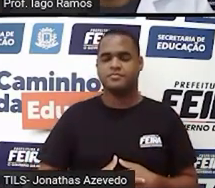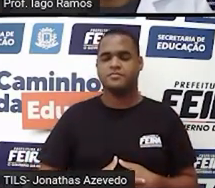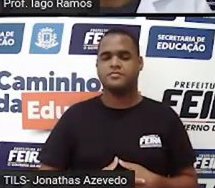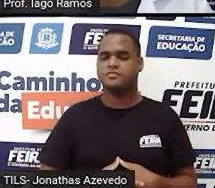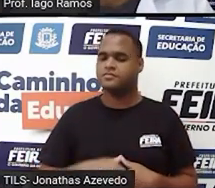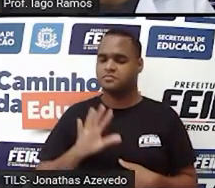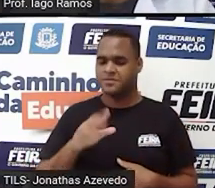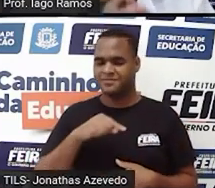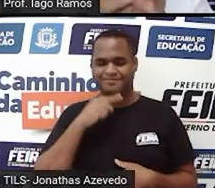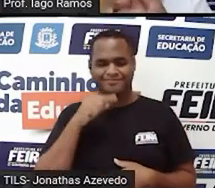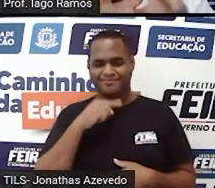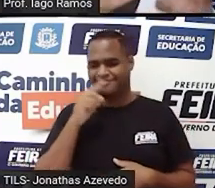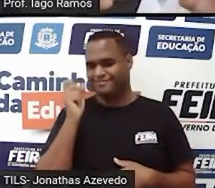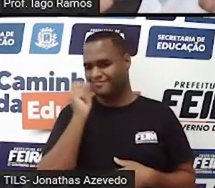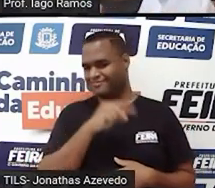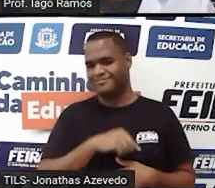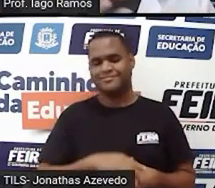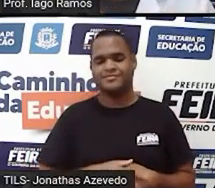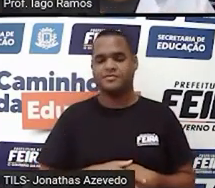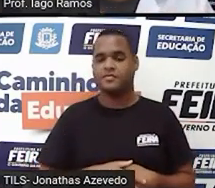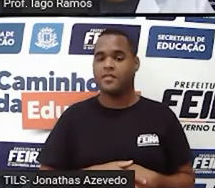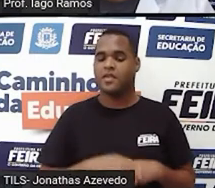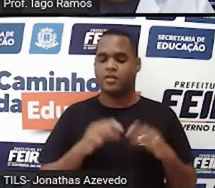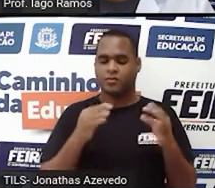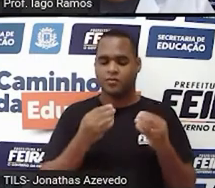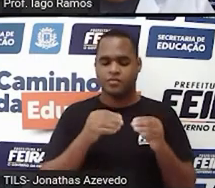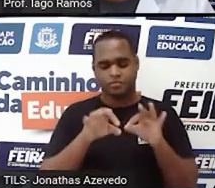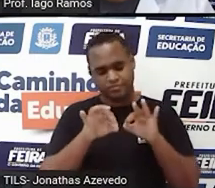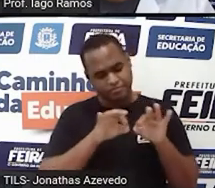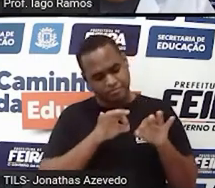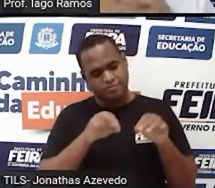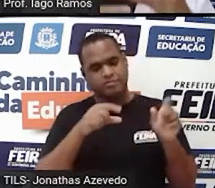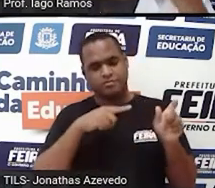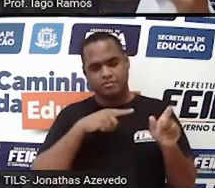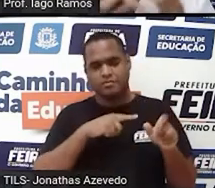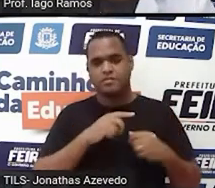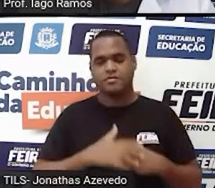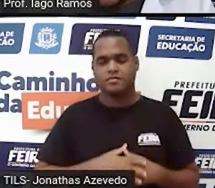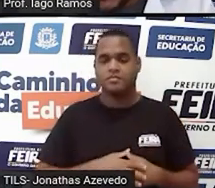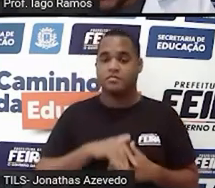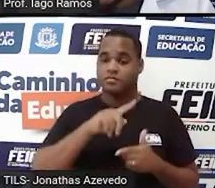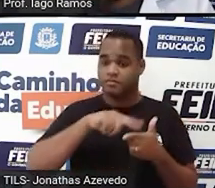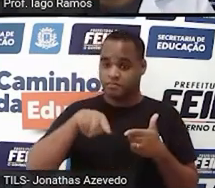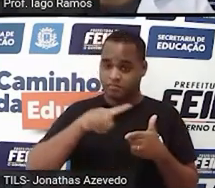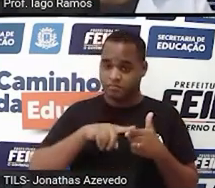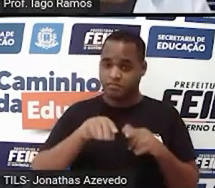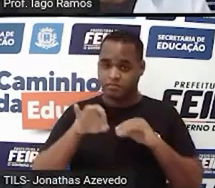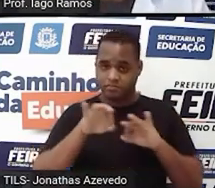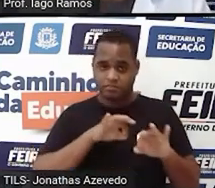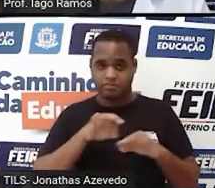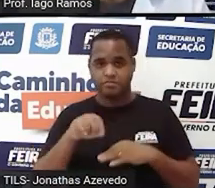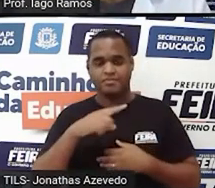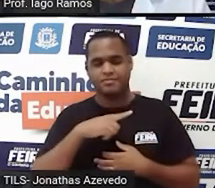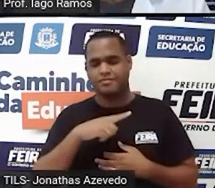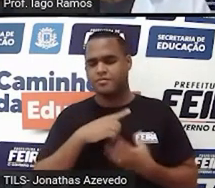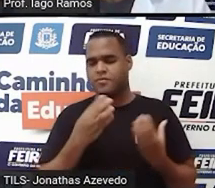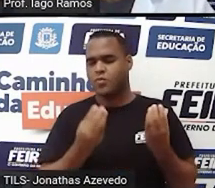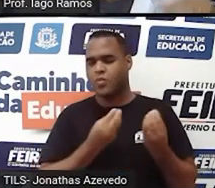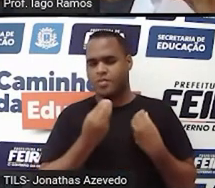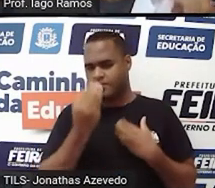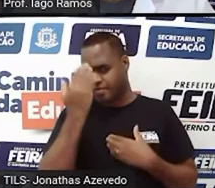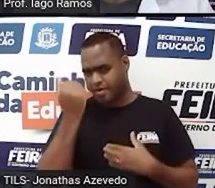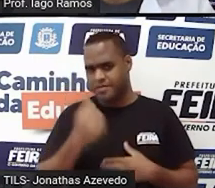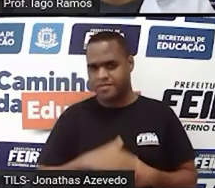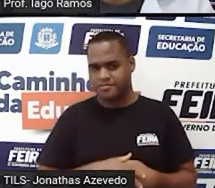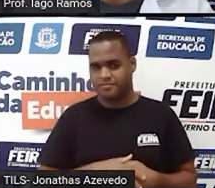ficar assim né Então tudo isso foi organizado né esse problema foi resolvido como